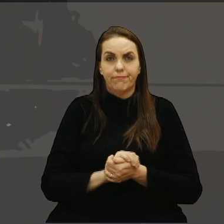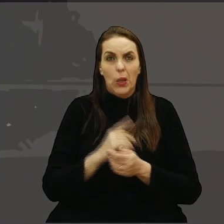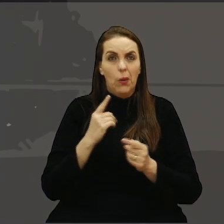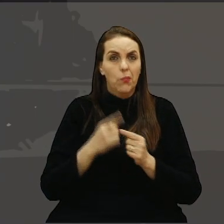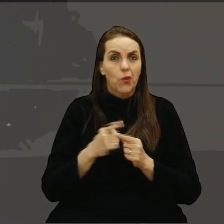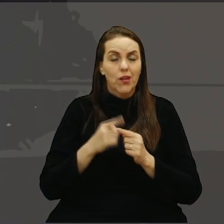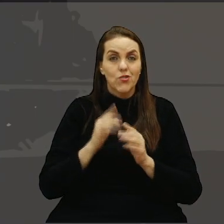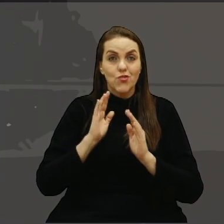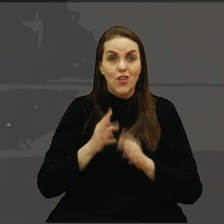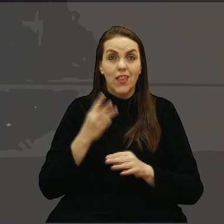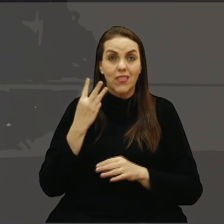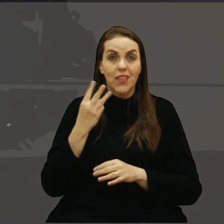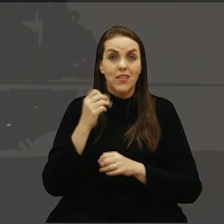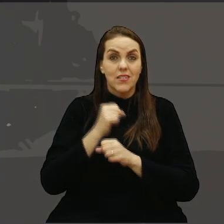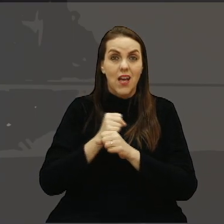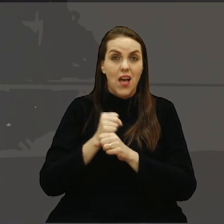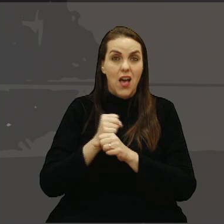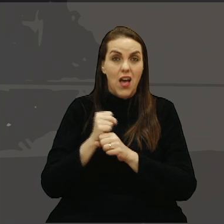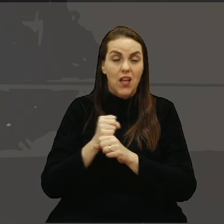passaram-se 3 anos,